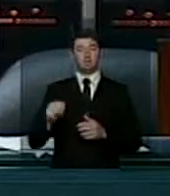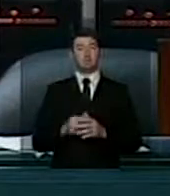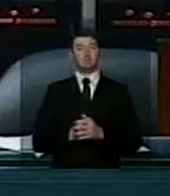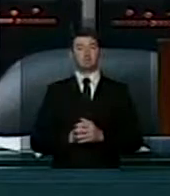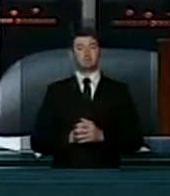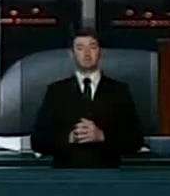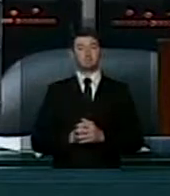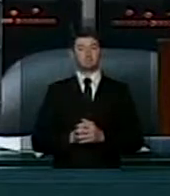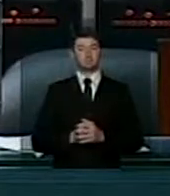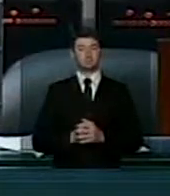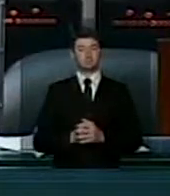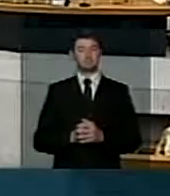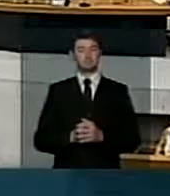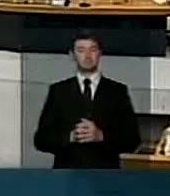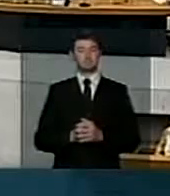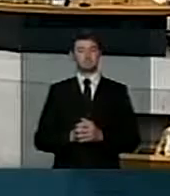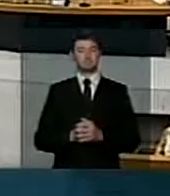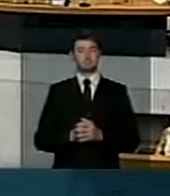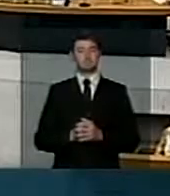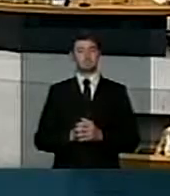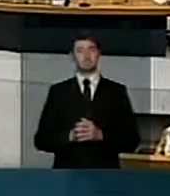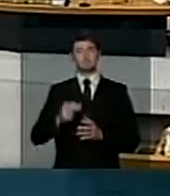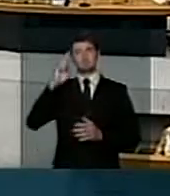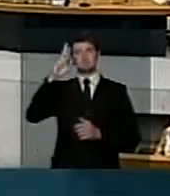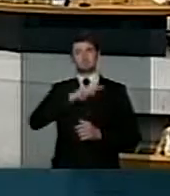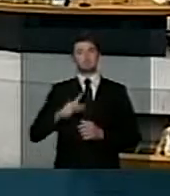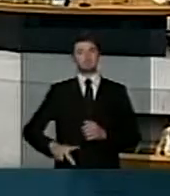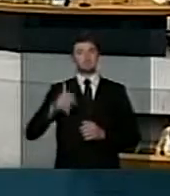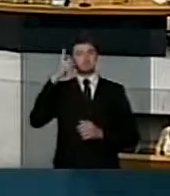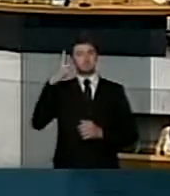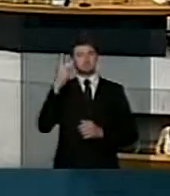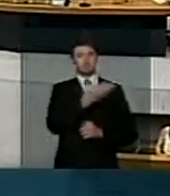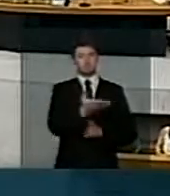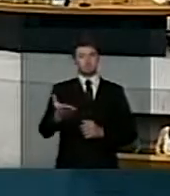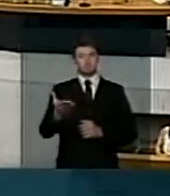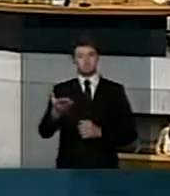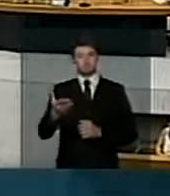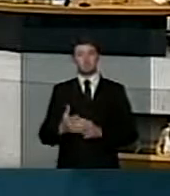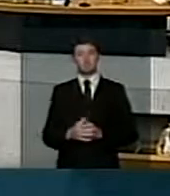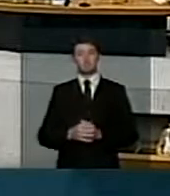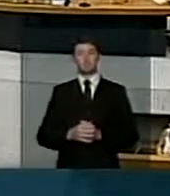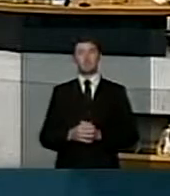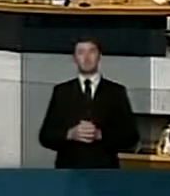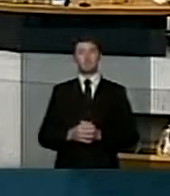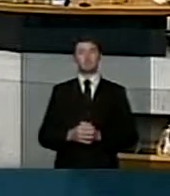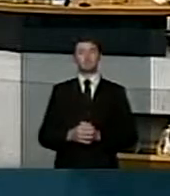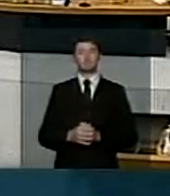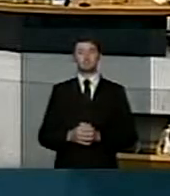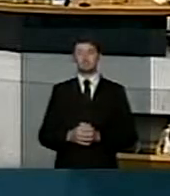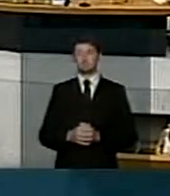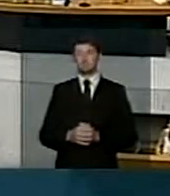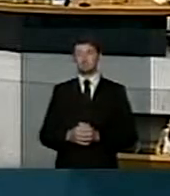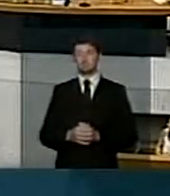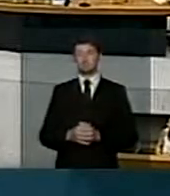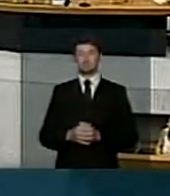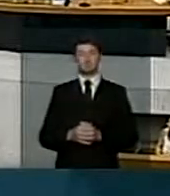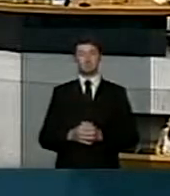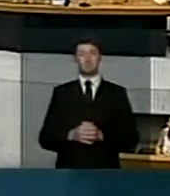Mariane, PMDB de Santa Catarina. Muito obrigado. Senhor presidente, senhoras e senhores parlamentares, ouvi